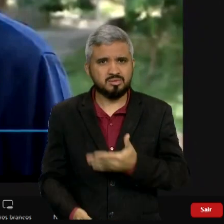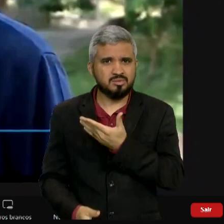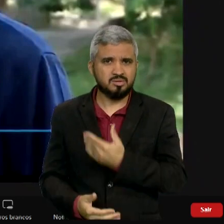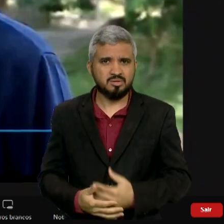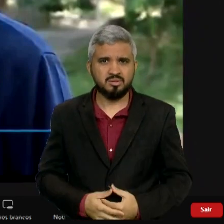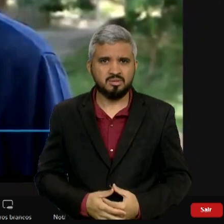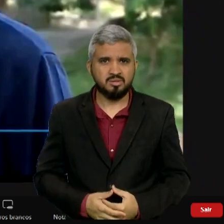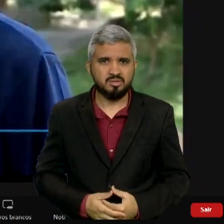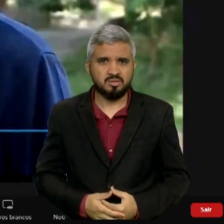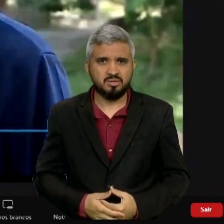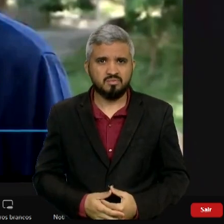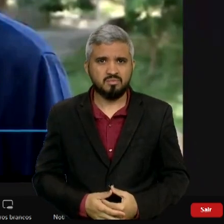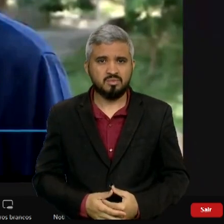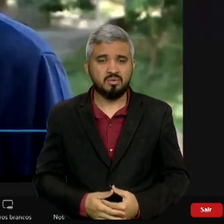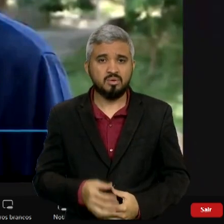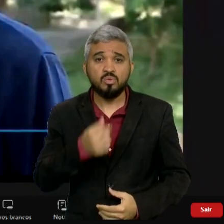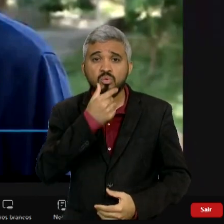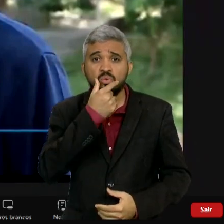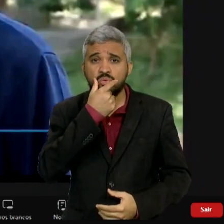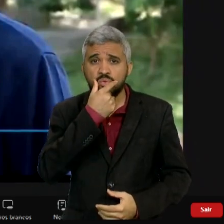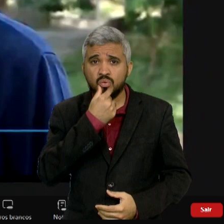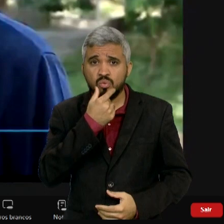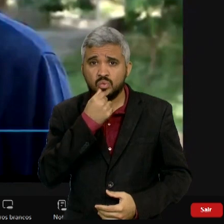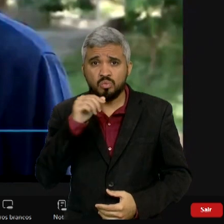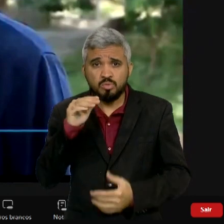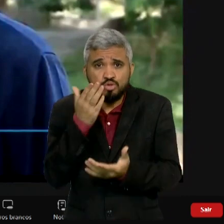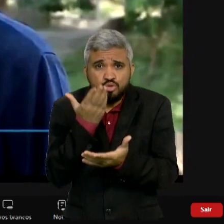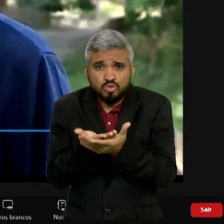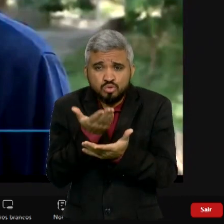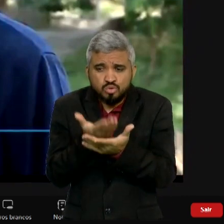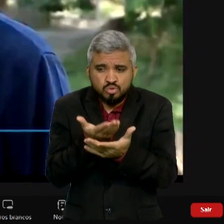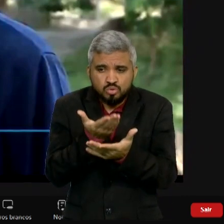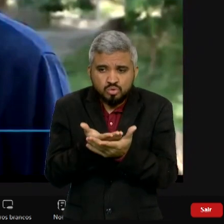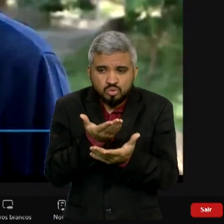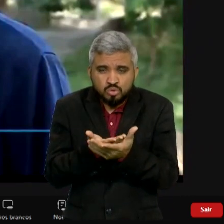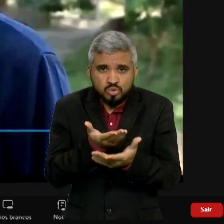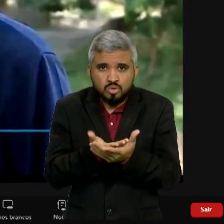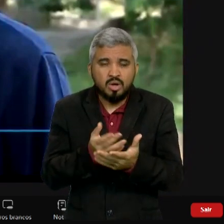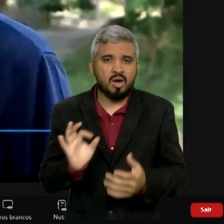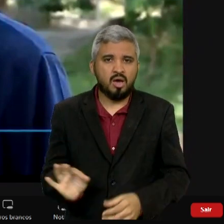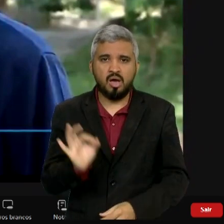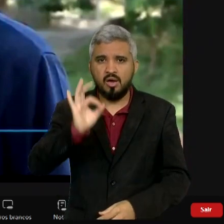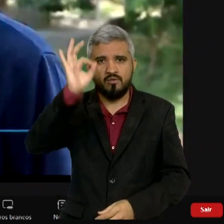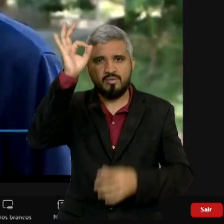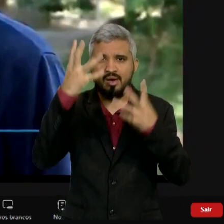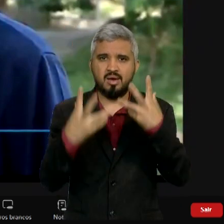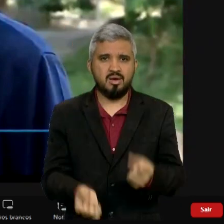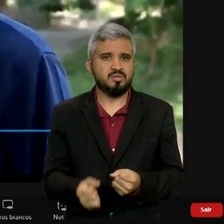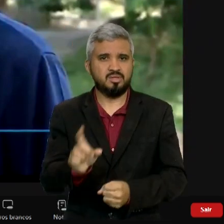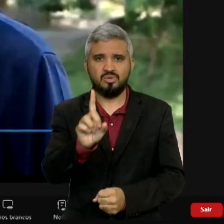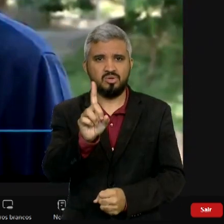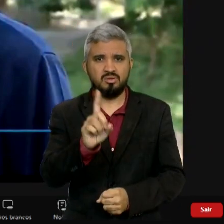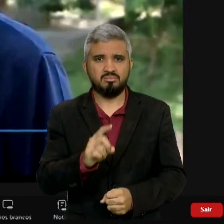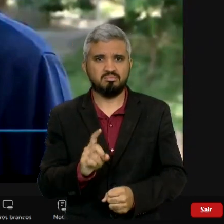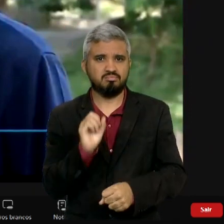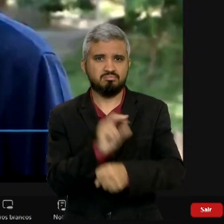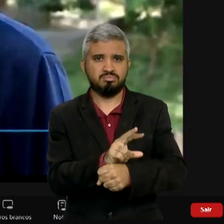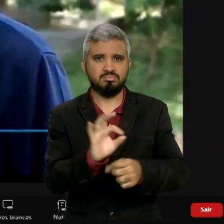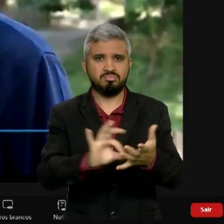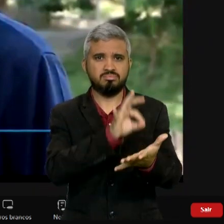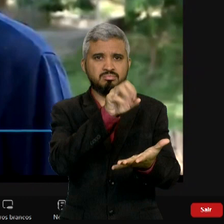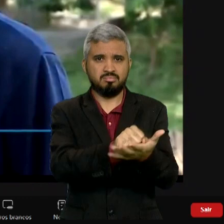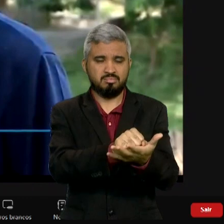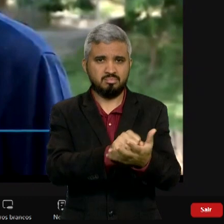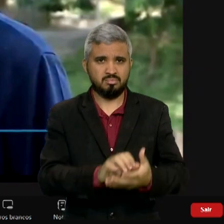não tá lá estudando de novo, o ano todinho, porque a UFO não aceitou. Tentei contato agora pela manhã com o reitor,